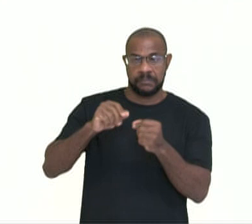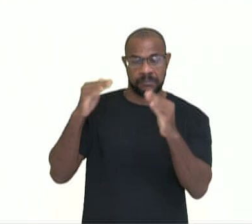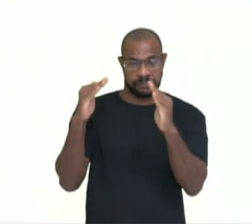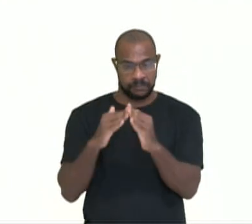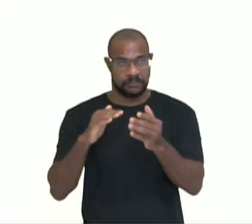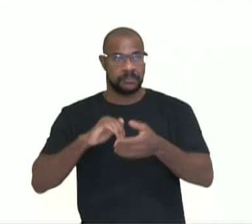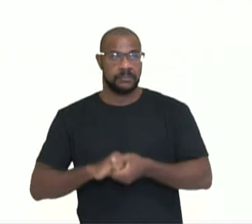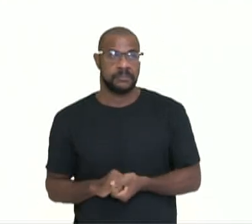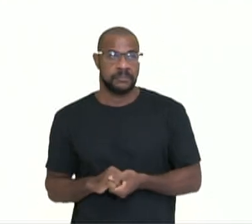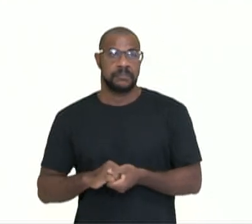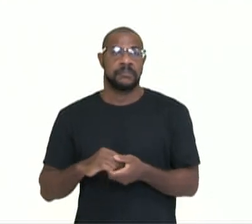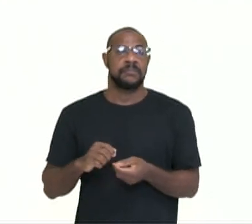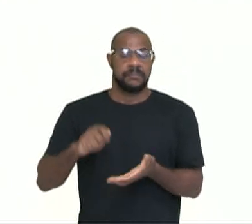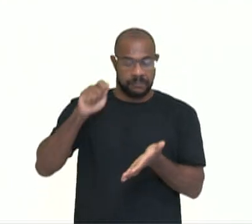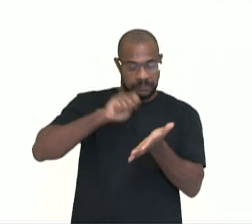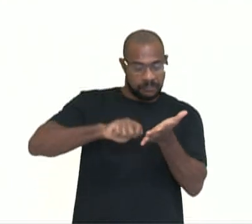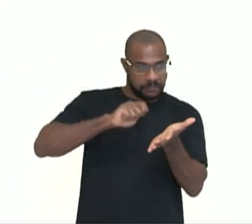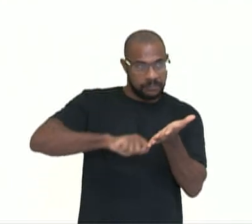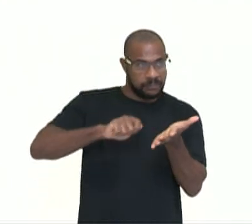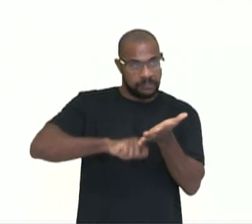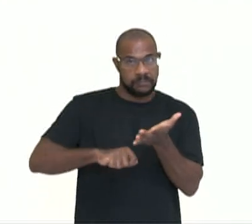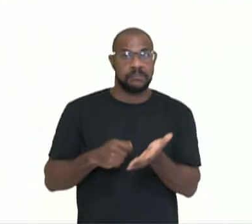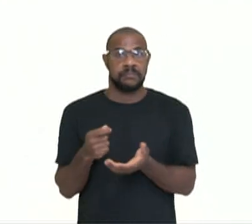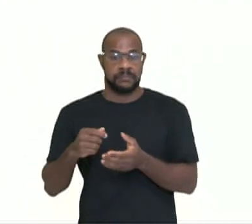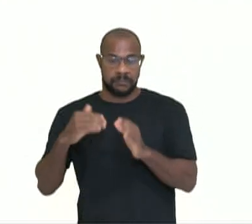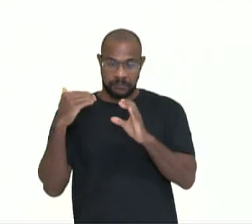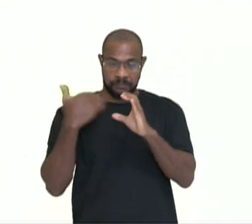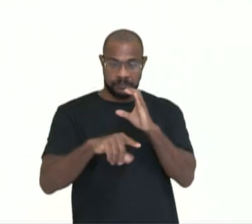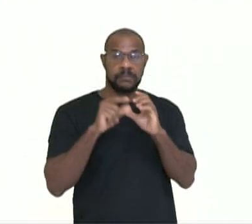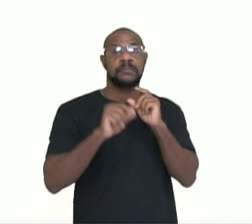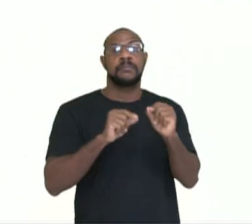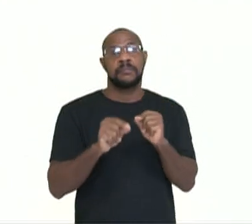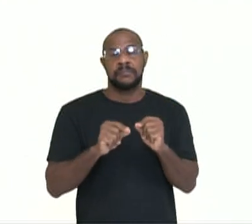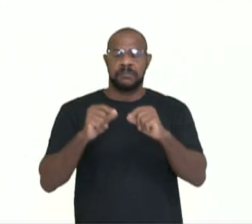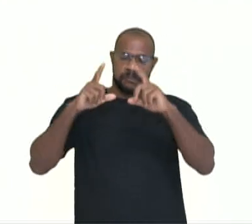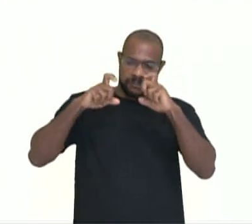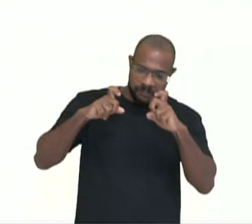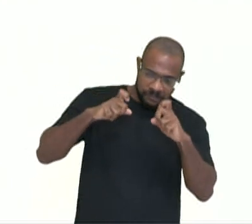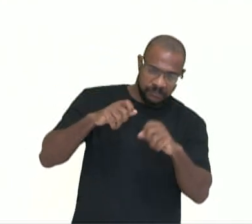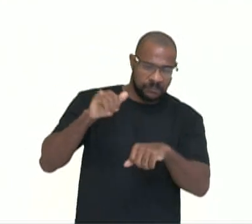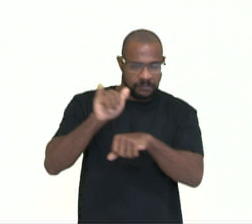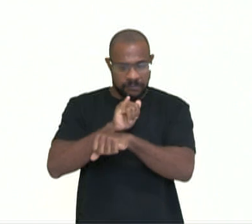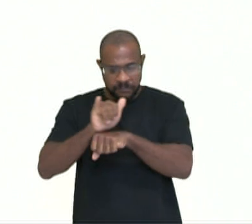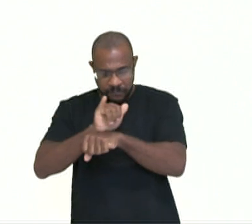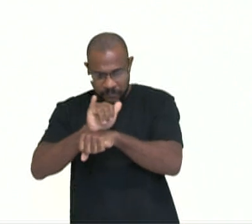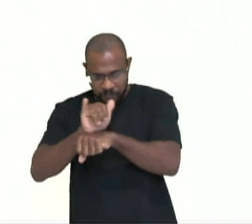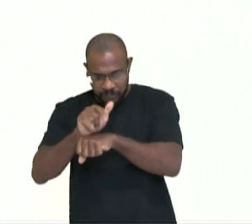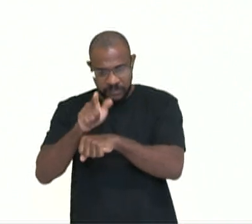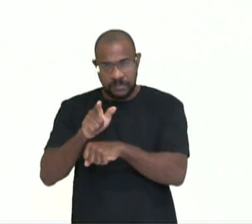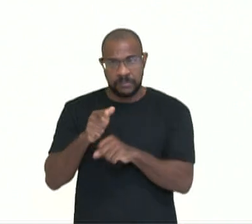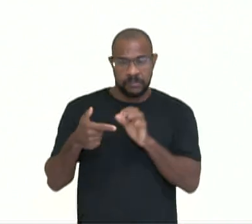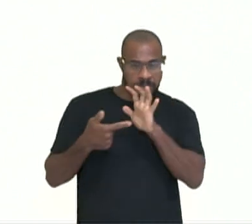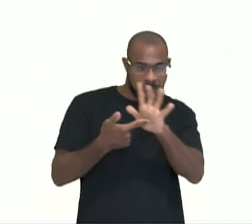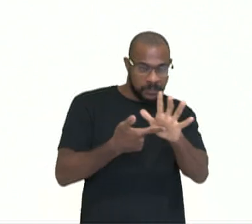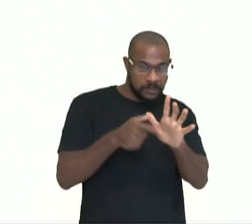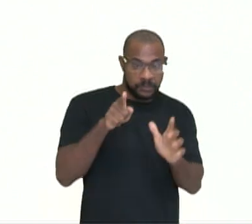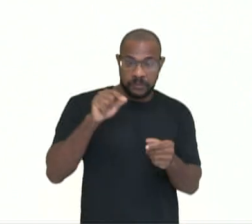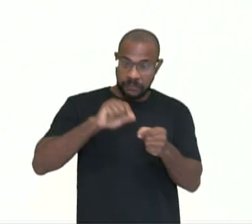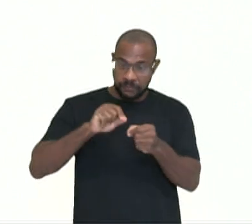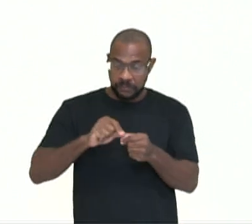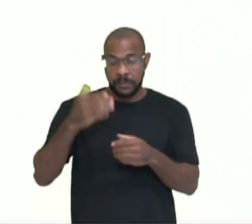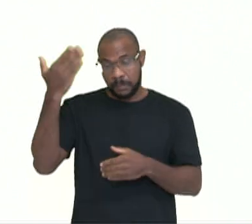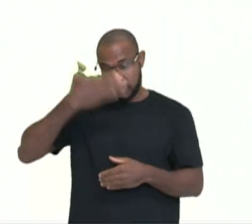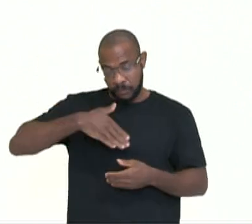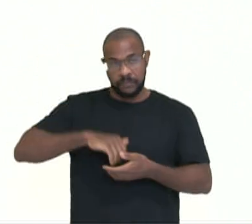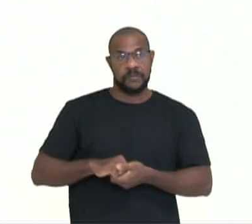casa, vai registrar e mandar para o seu professor vídeo, foto, relatório, tudo para mostrar que você fez. Eu